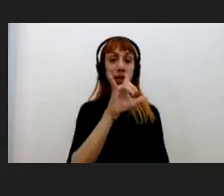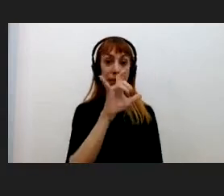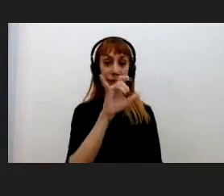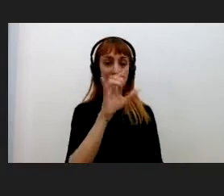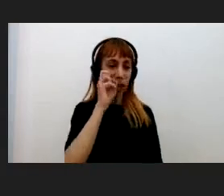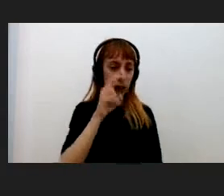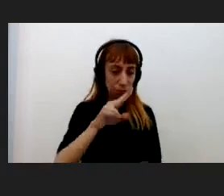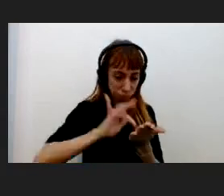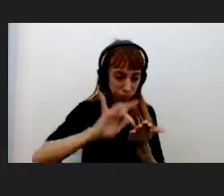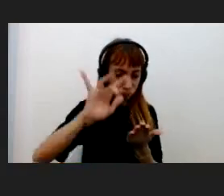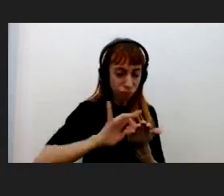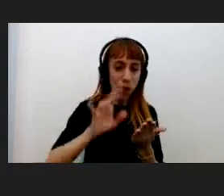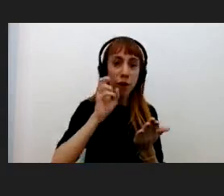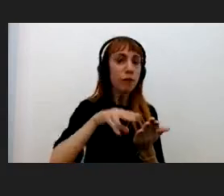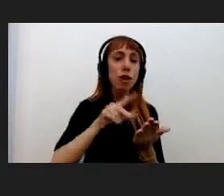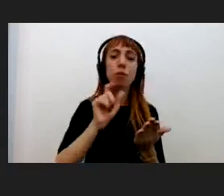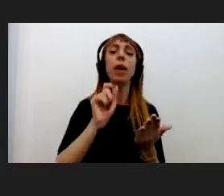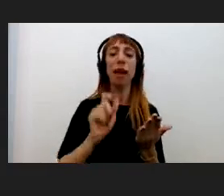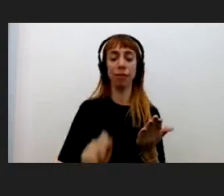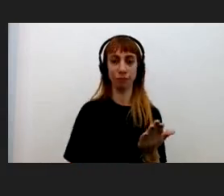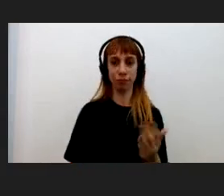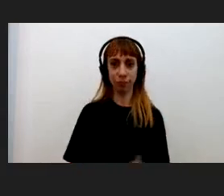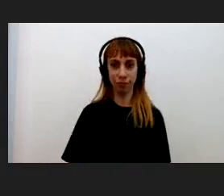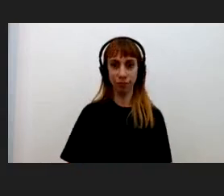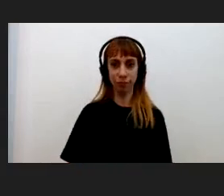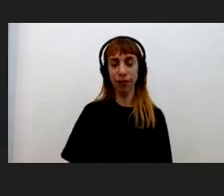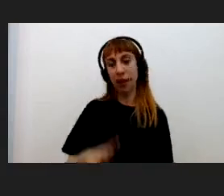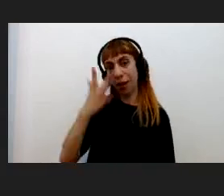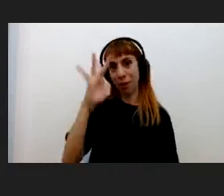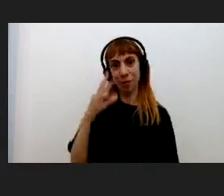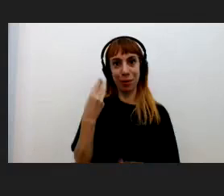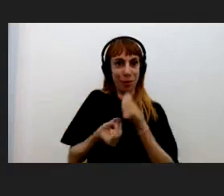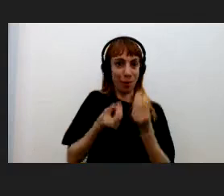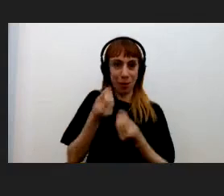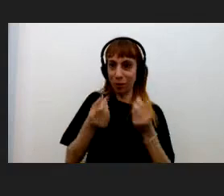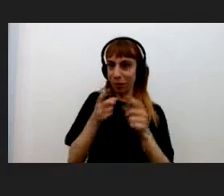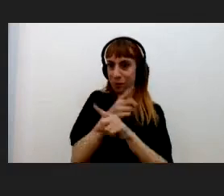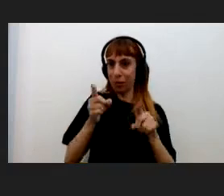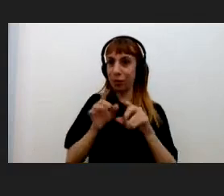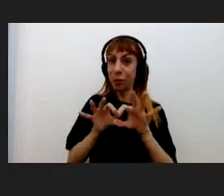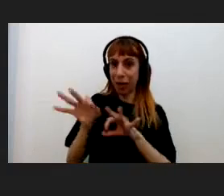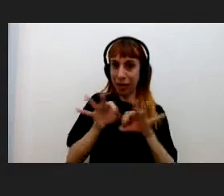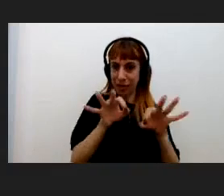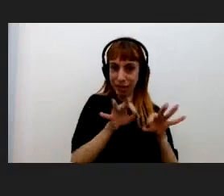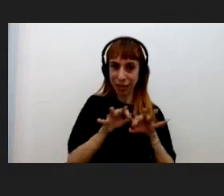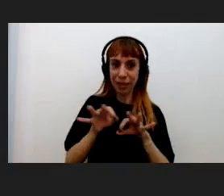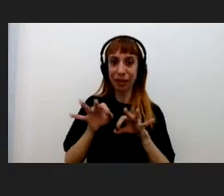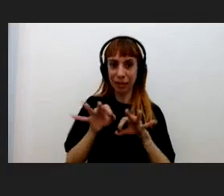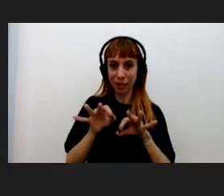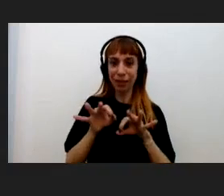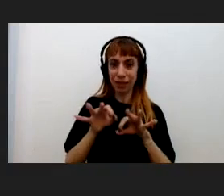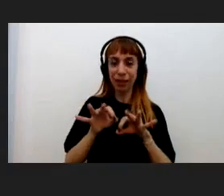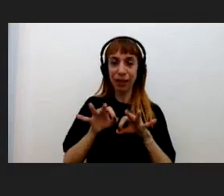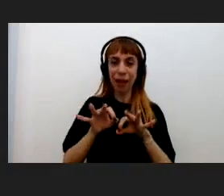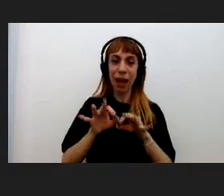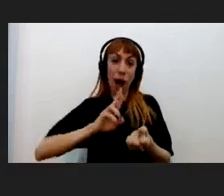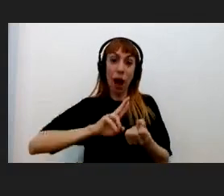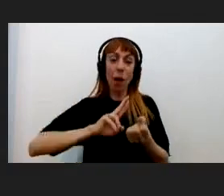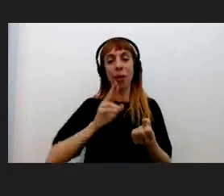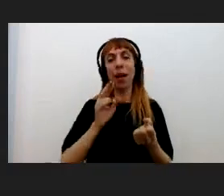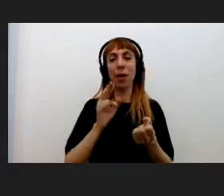sei nem como que vocês organizam aí a rotina de vocês, né? Eu já faz um tempo que eu não assisto televisão. Vou pegar aqui, então, o